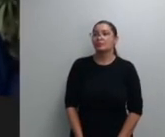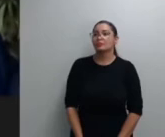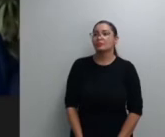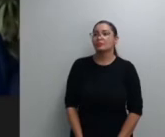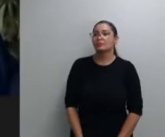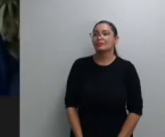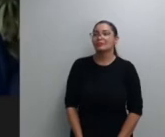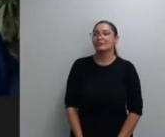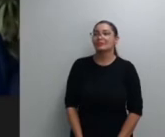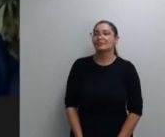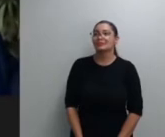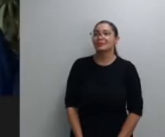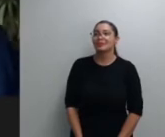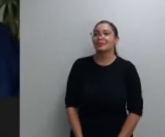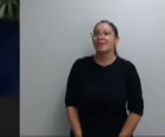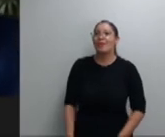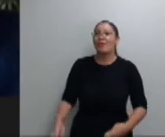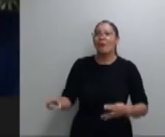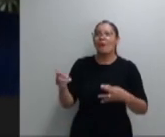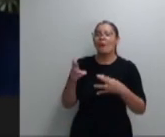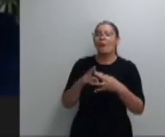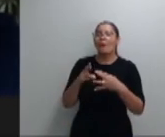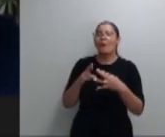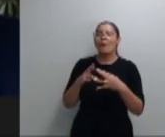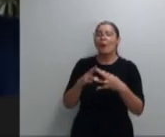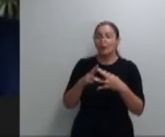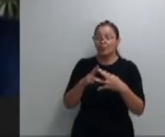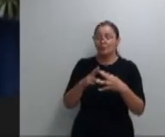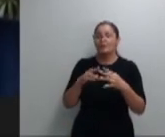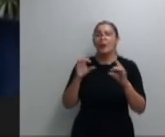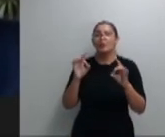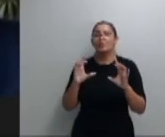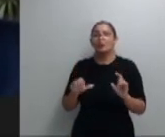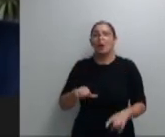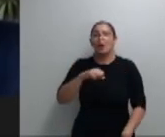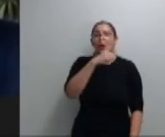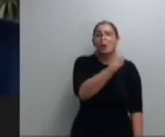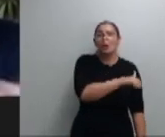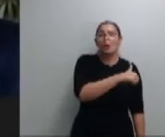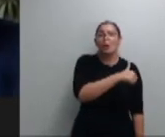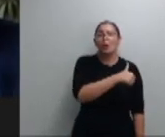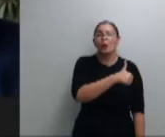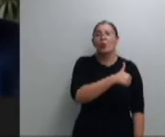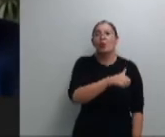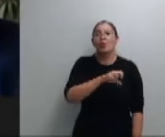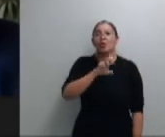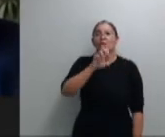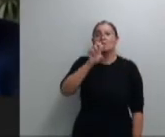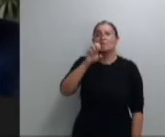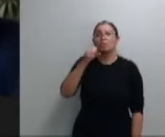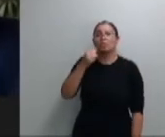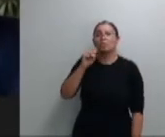recurso especial 1 milhão 585 mil 262 de São Paulo